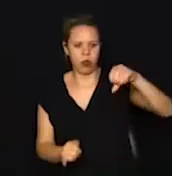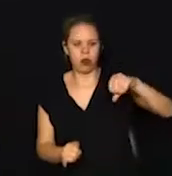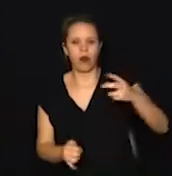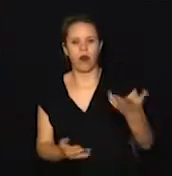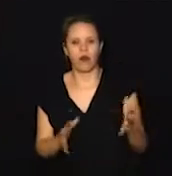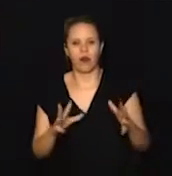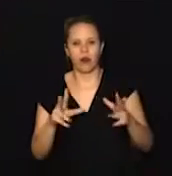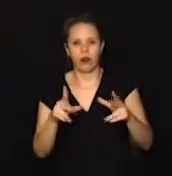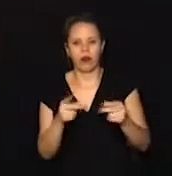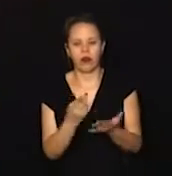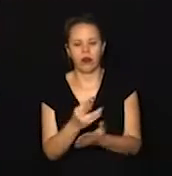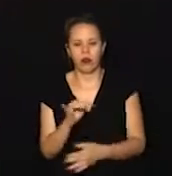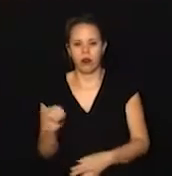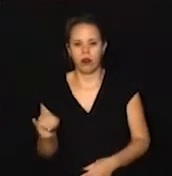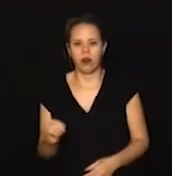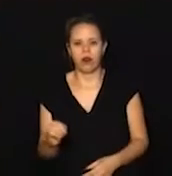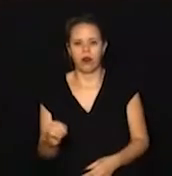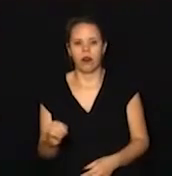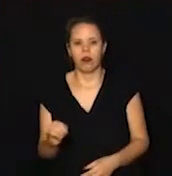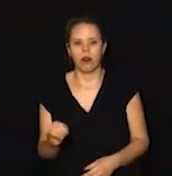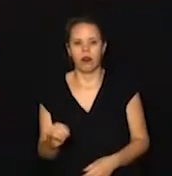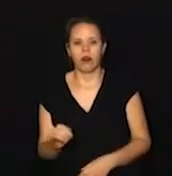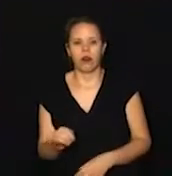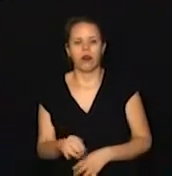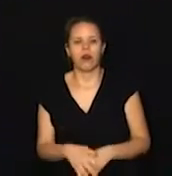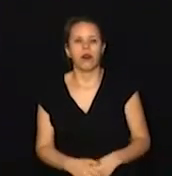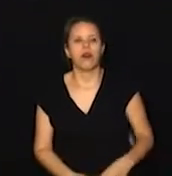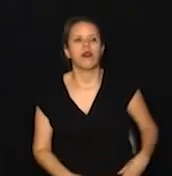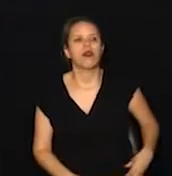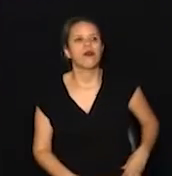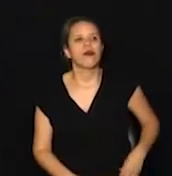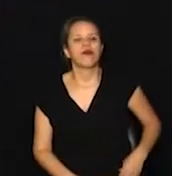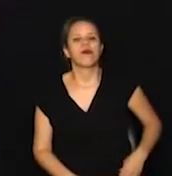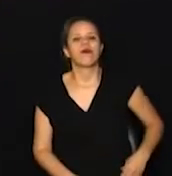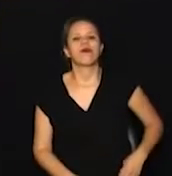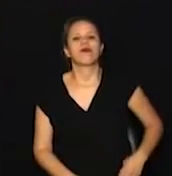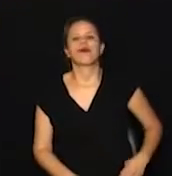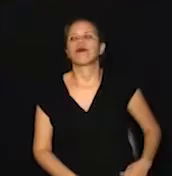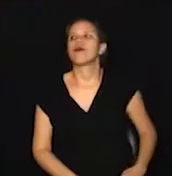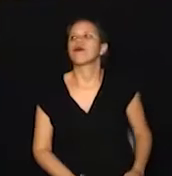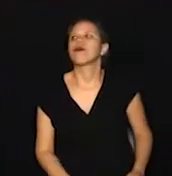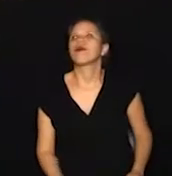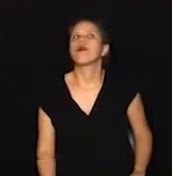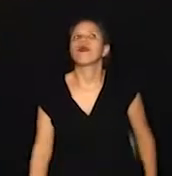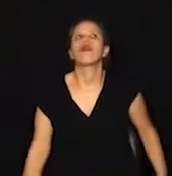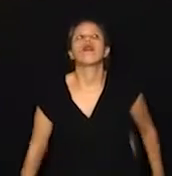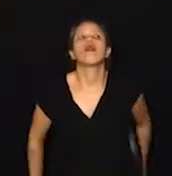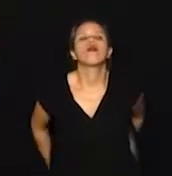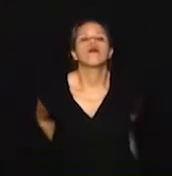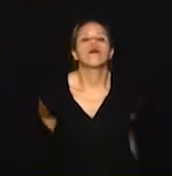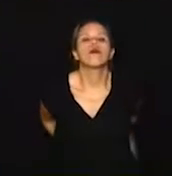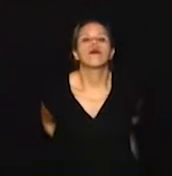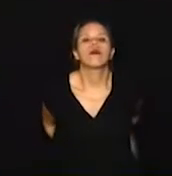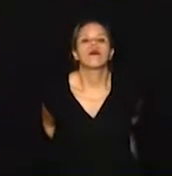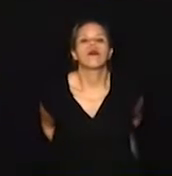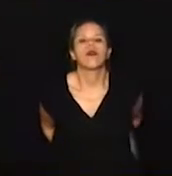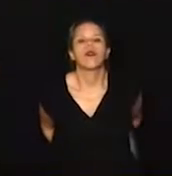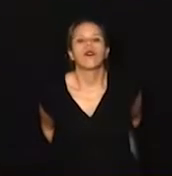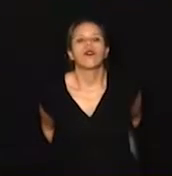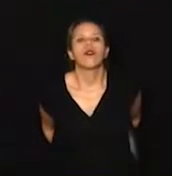todos, UTIs e enfermaria. O número de UTI é menor do que isso. Nós estamos com hoje a ocupação de